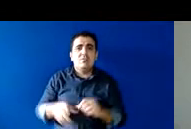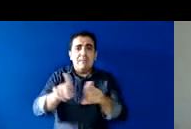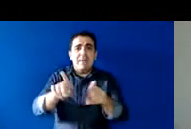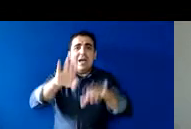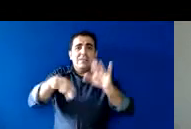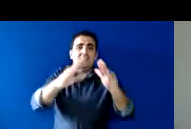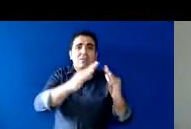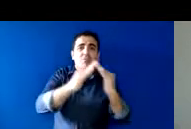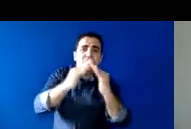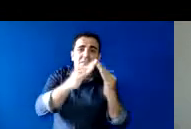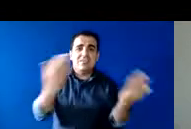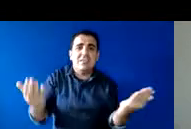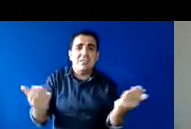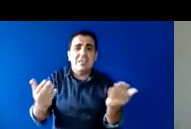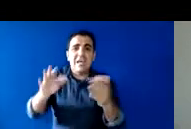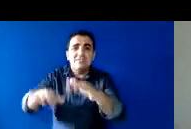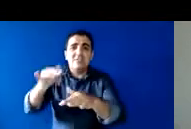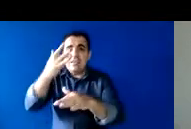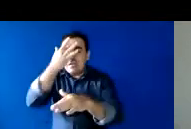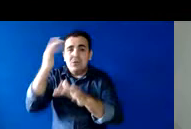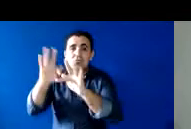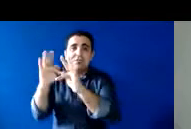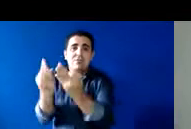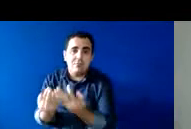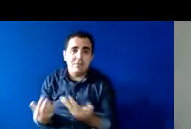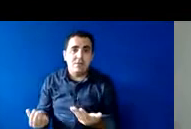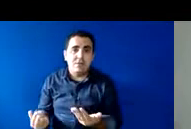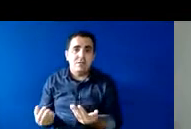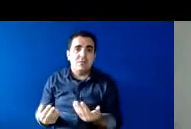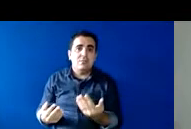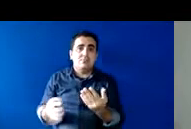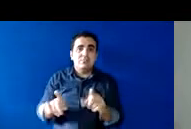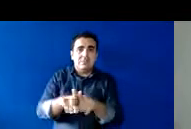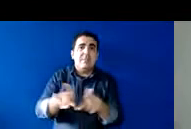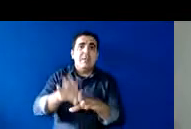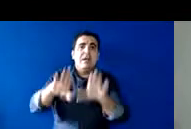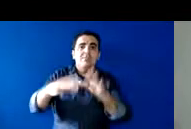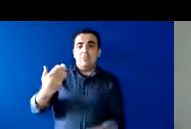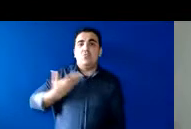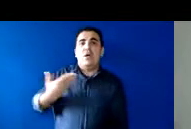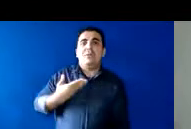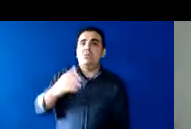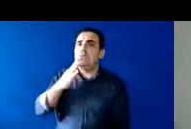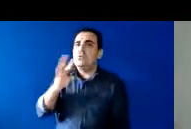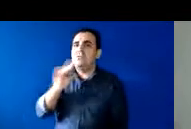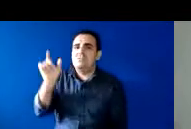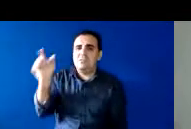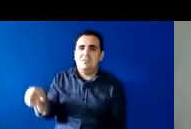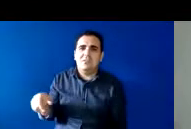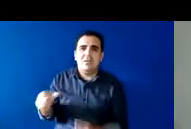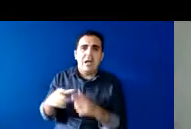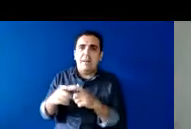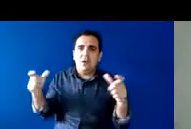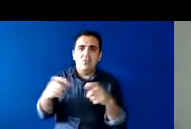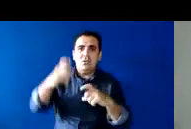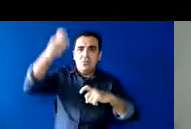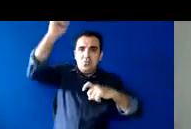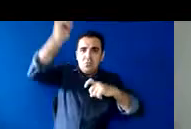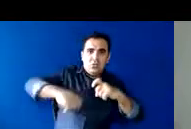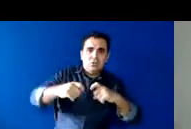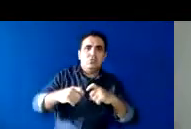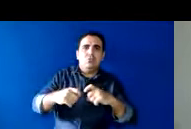parente, pelo seu, entre aspas, conhecido, amigo, né, que a maioria dos estupros